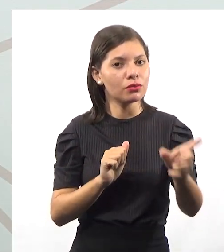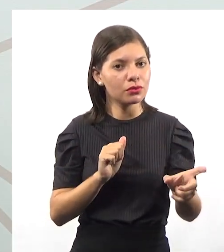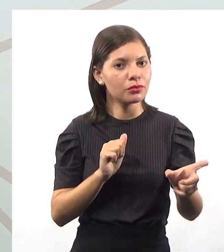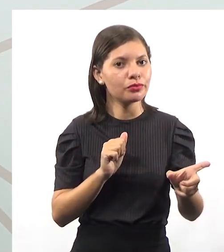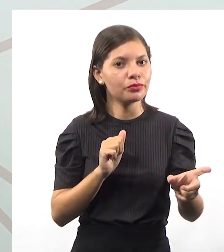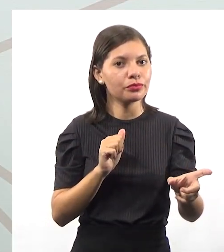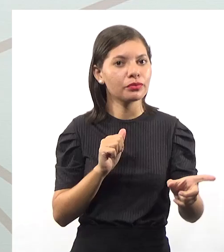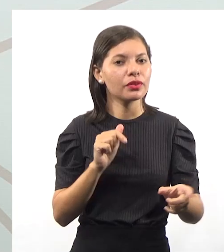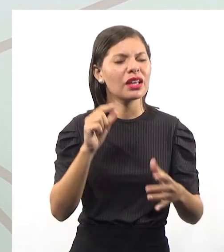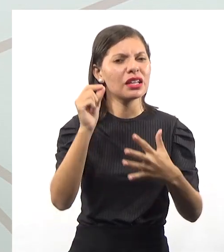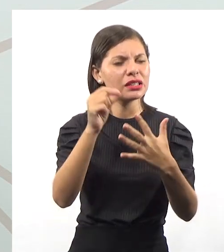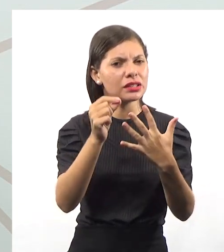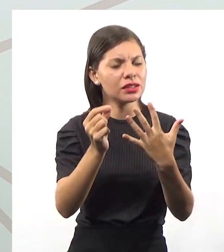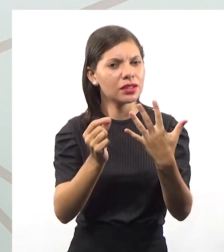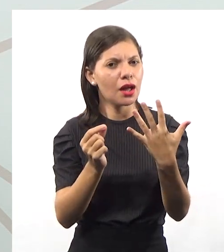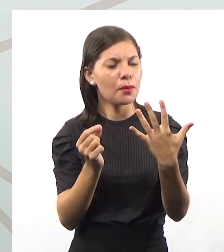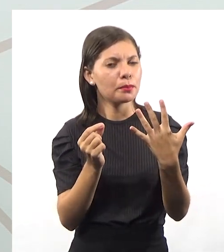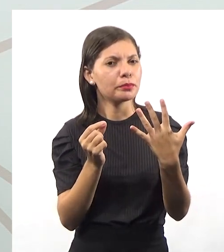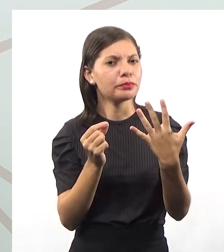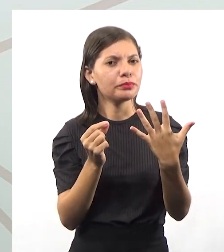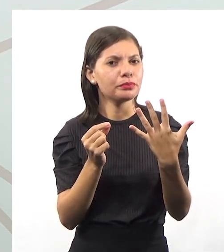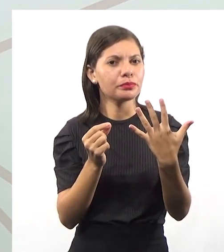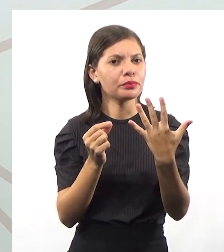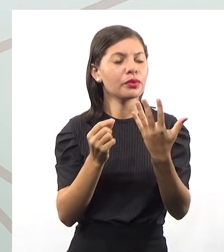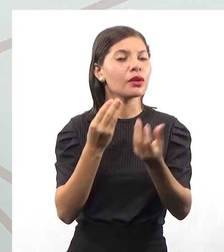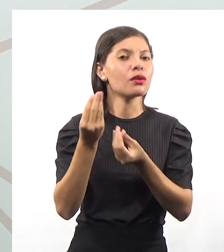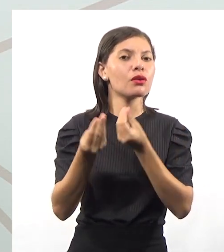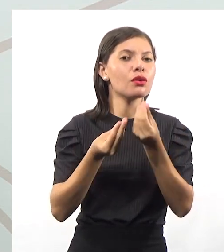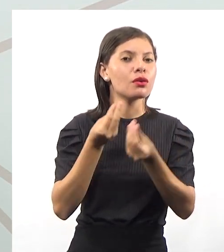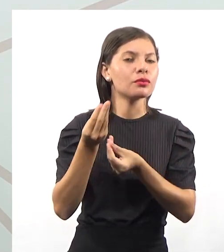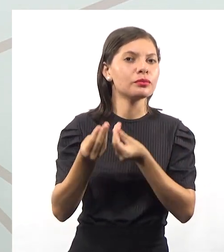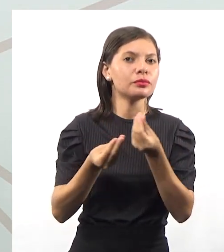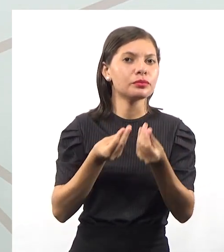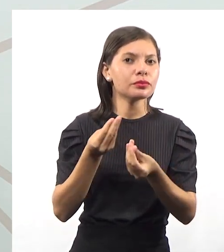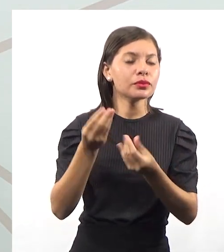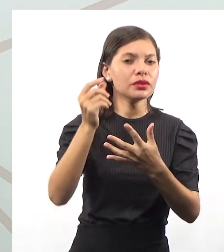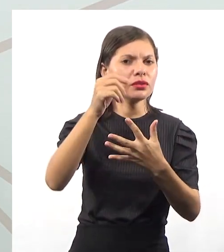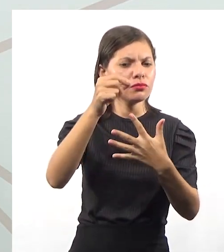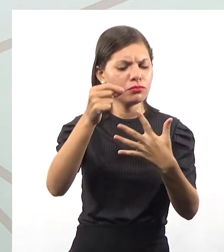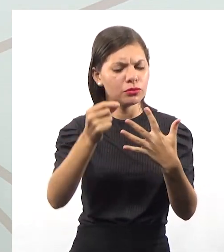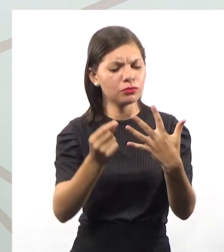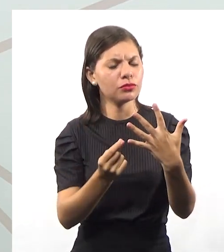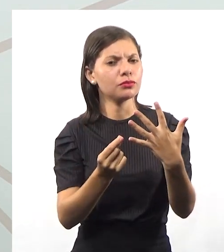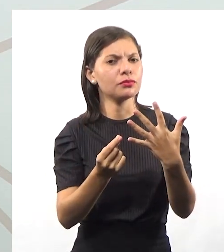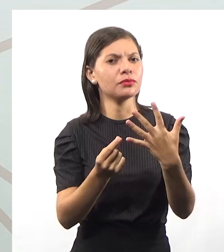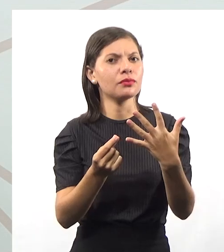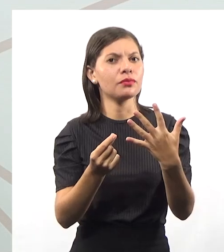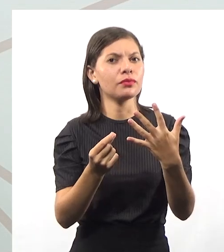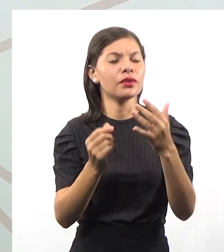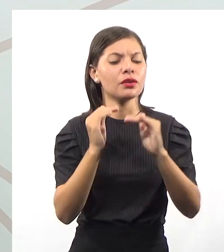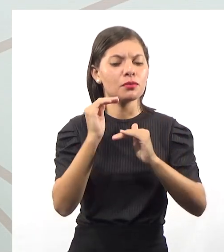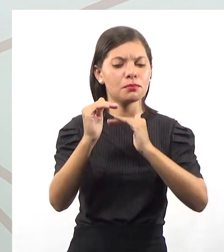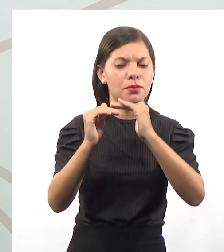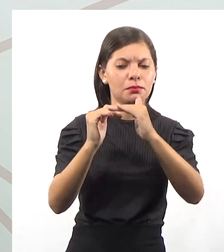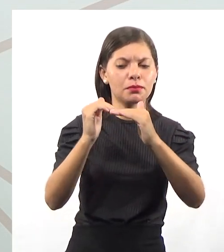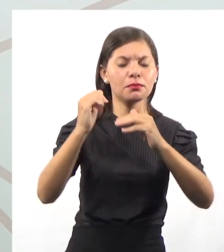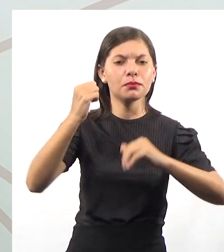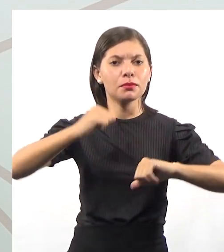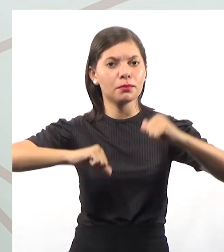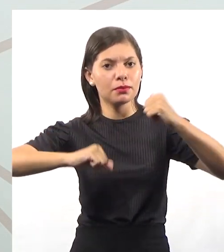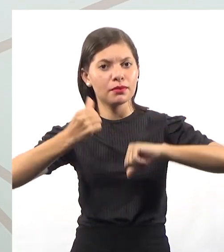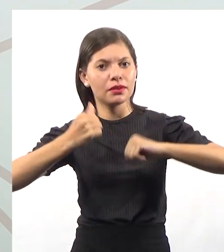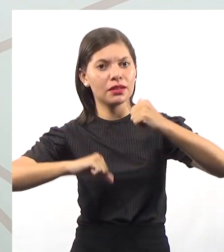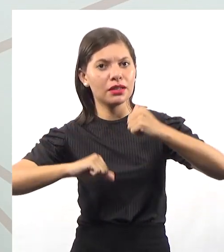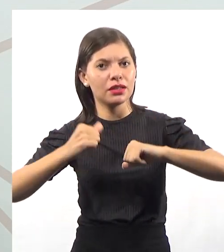vai dizer que essa etapa ela é considerada como uma etapa em que o processo avaliativo não